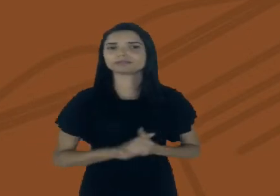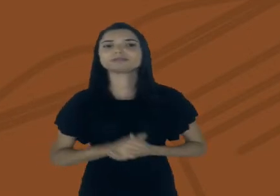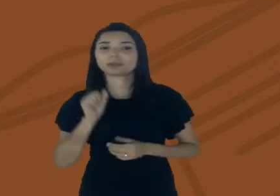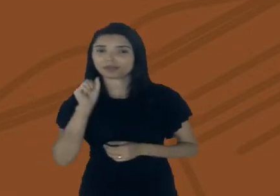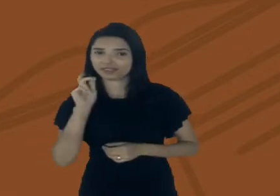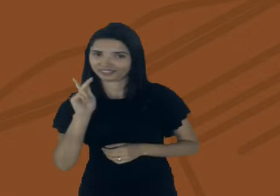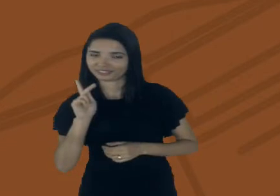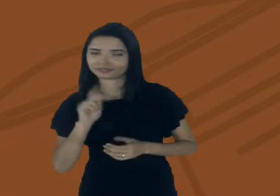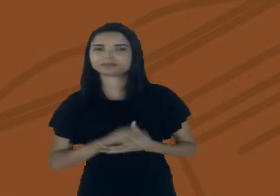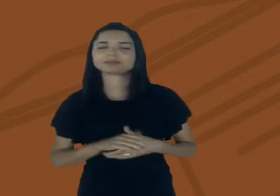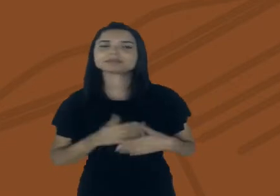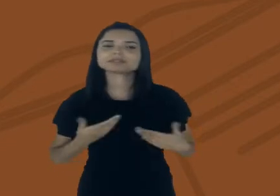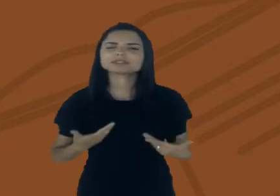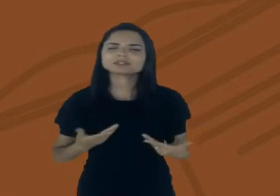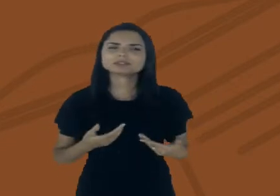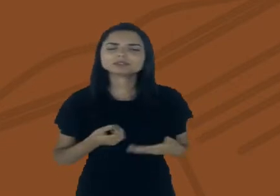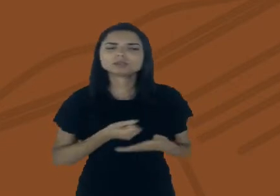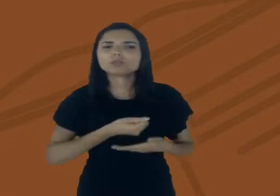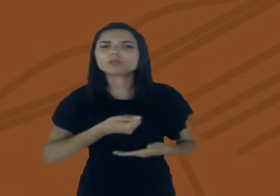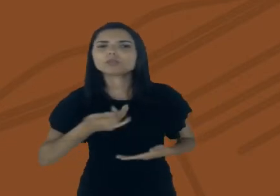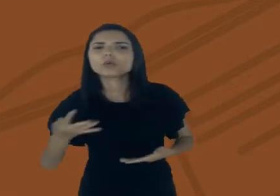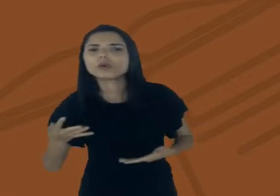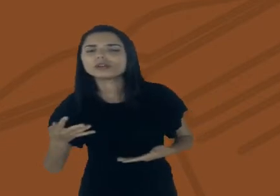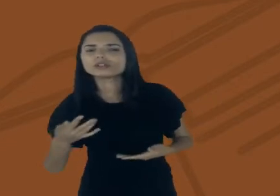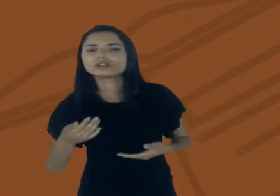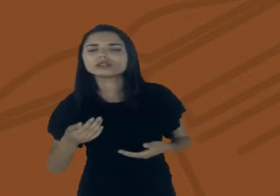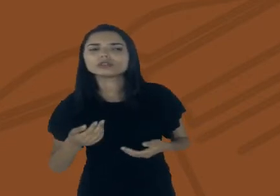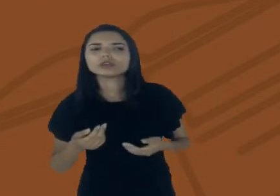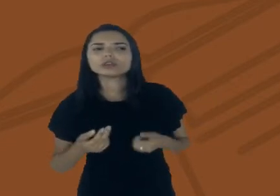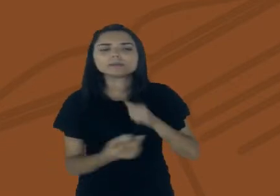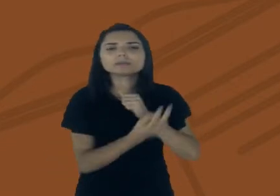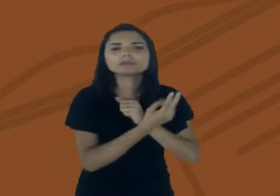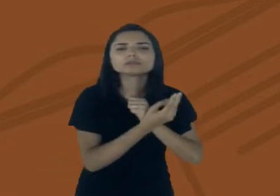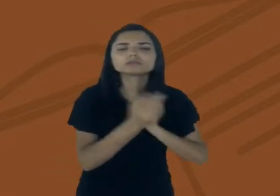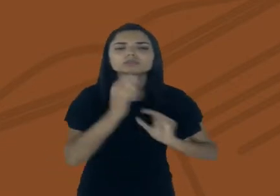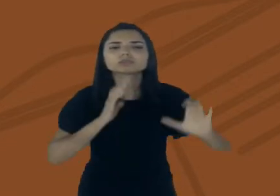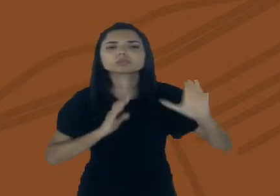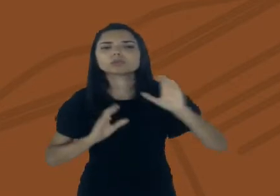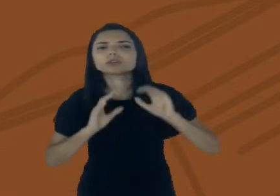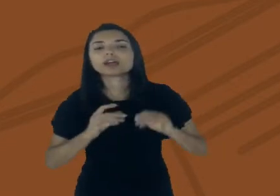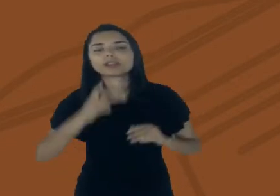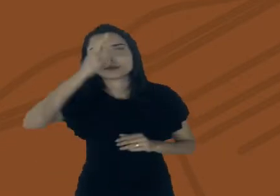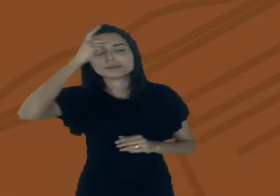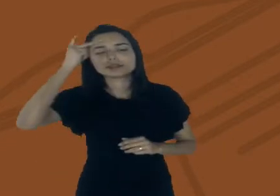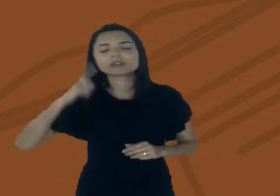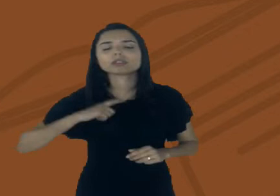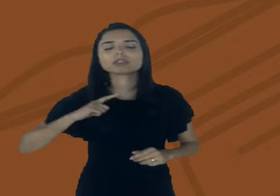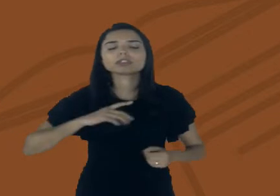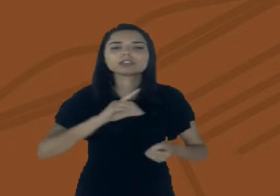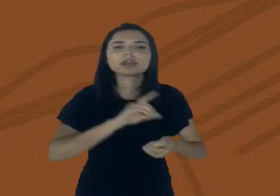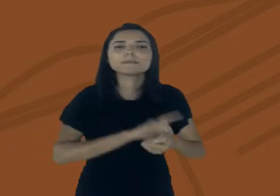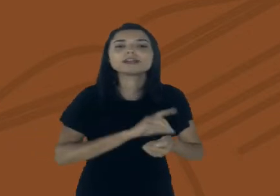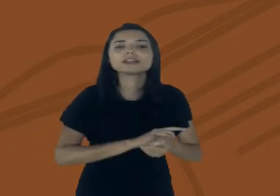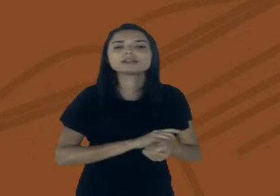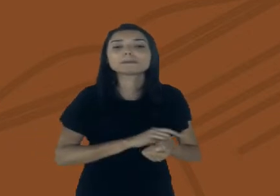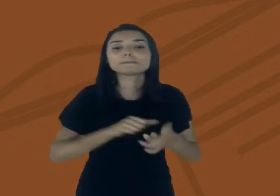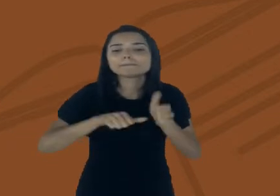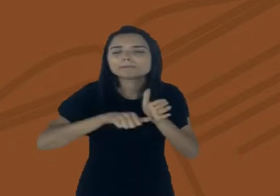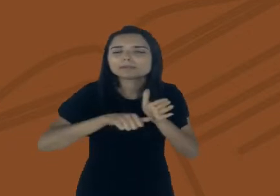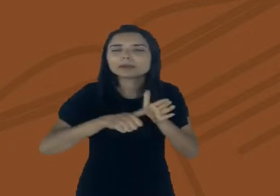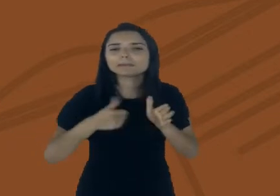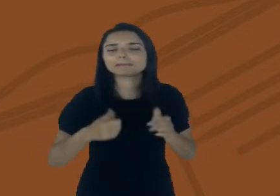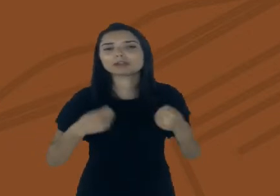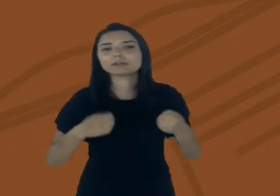E quais são os cuidados para as pessoas com diabetes? A pessoa precisa entender, primeiramente,